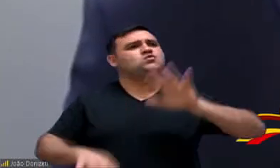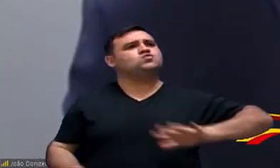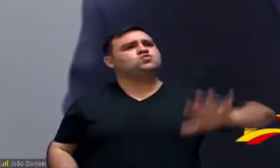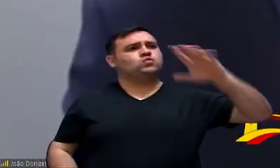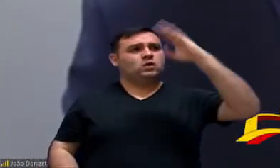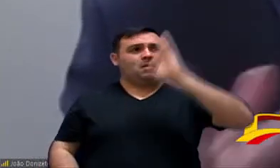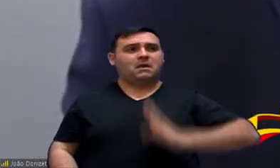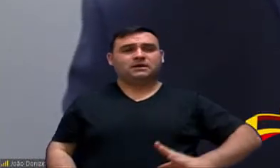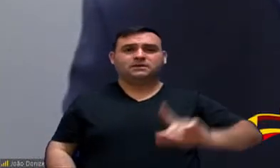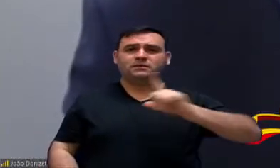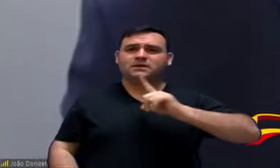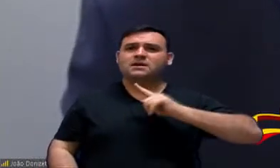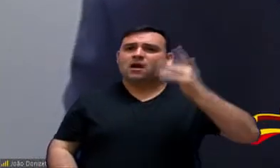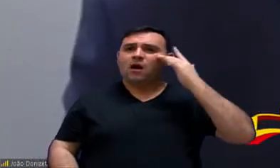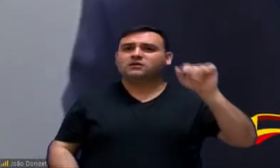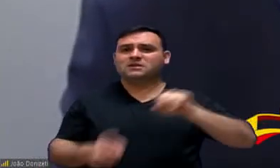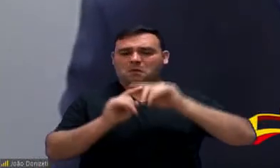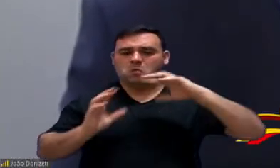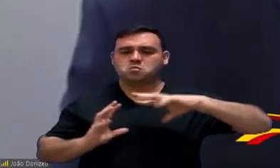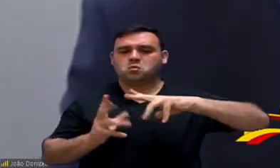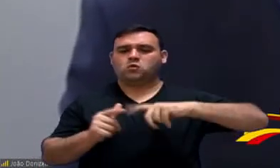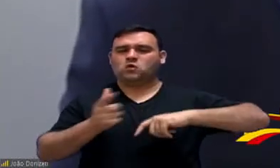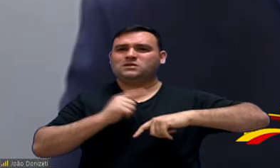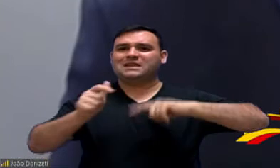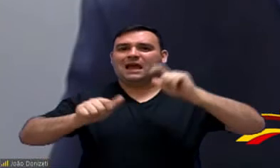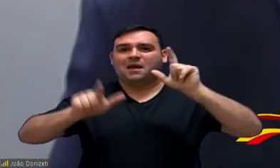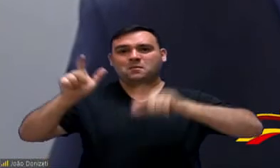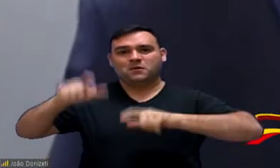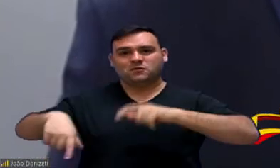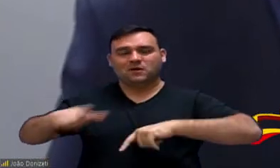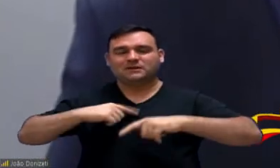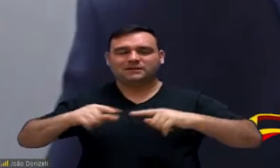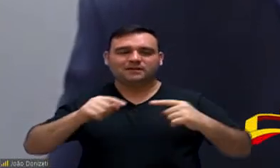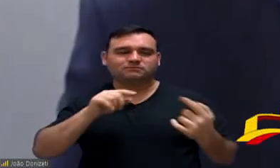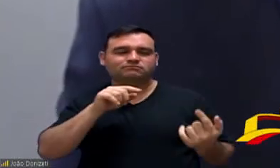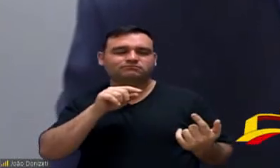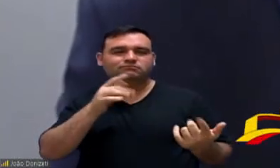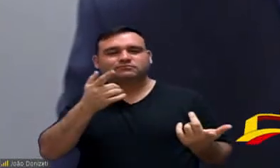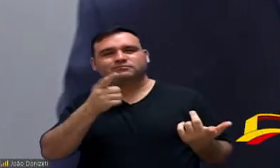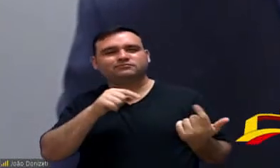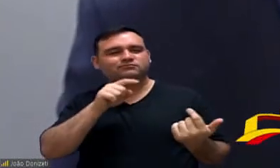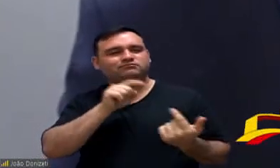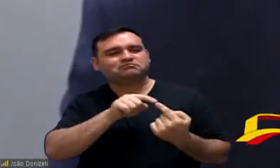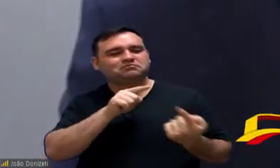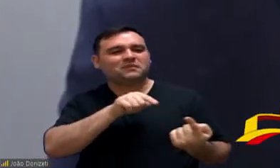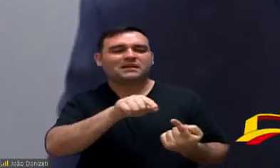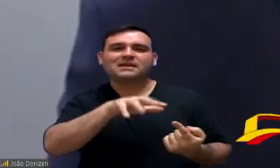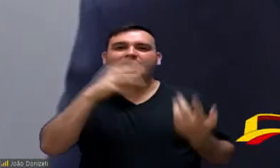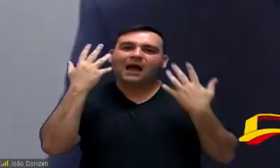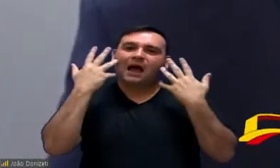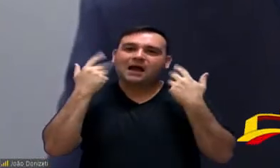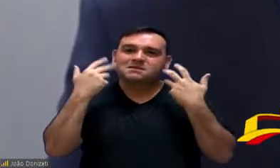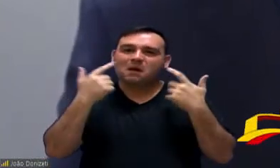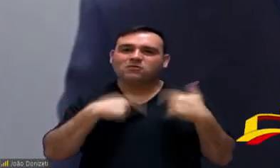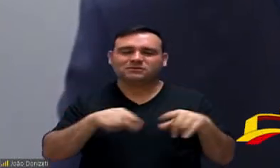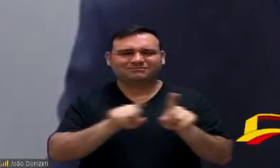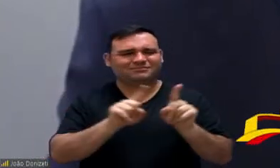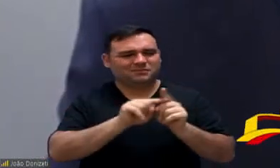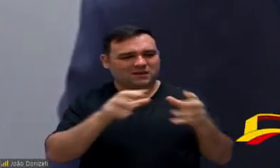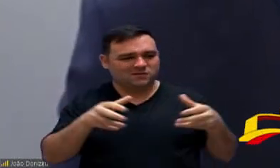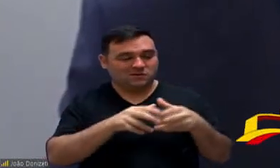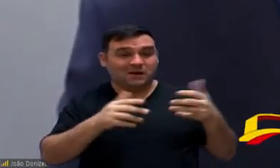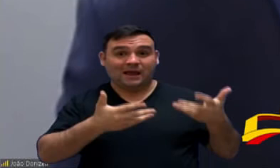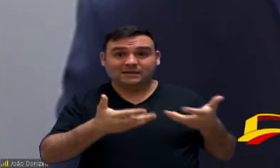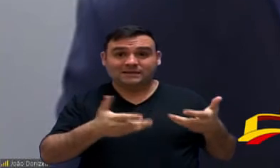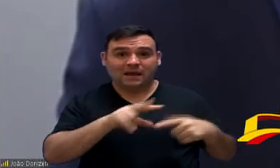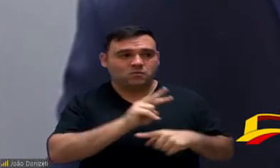Brasil, e eu creio que até todo mundo, na verdade, porque a pessoa que se identifica com um animal e tenta trabalhar essa questão